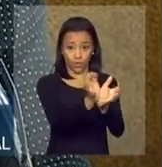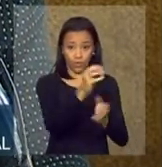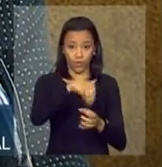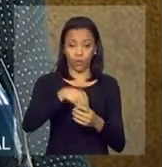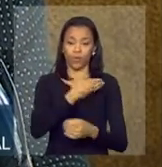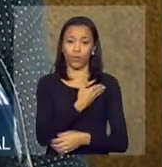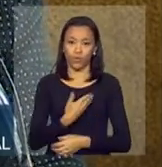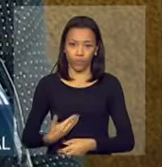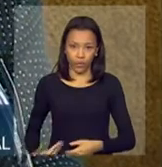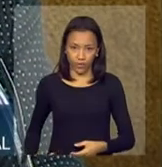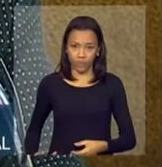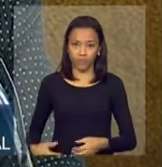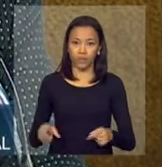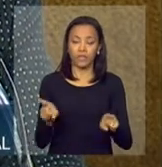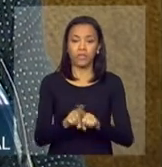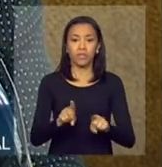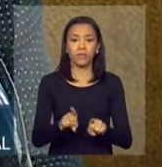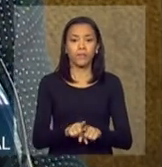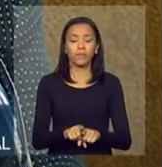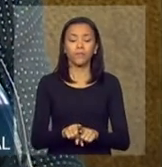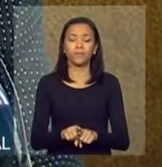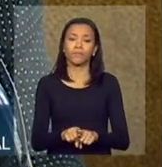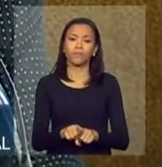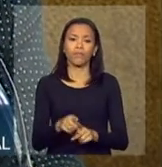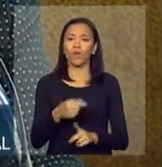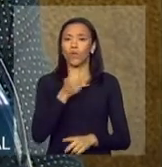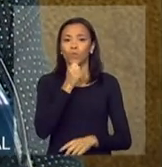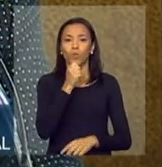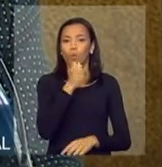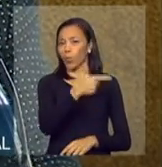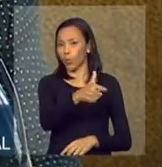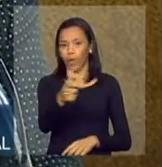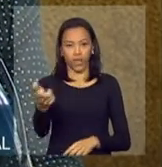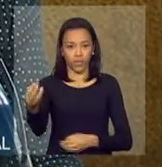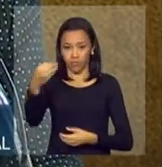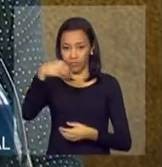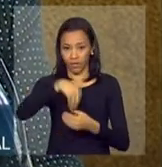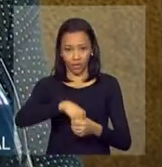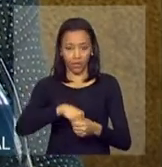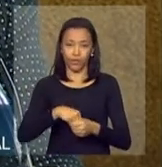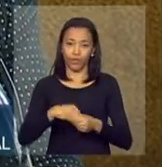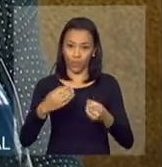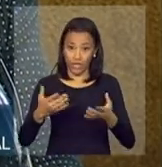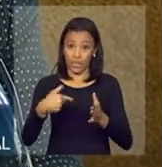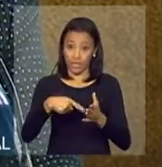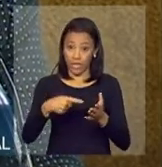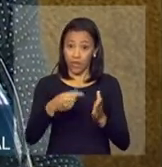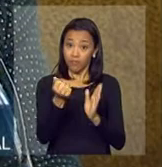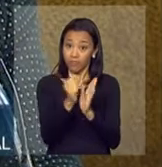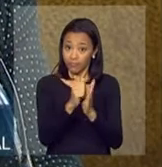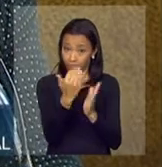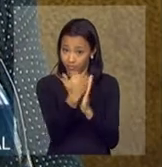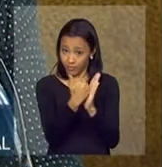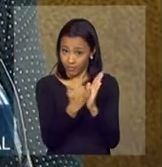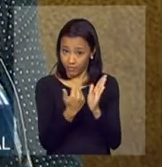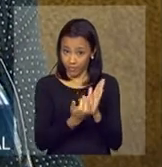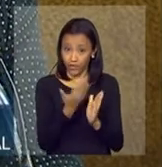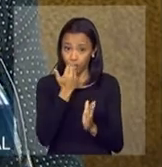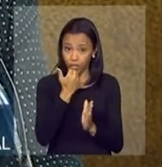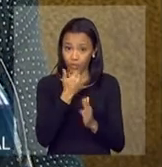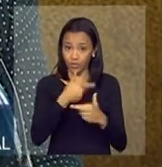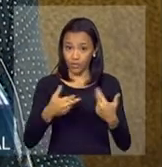em geral, hoje, no mesmo os que não compõem diretamente a agenda de segurança alimentar, têm uma preocupação muito